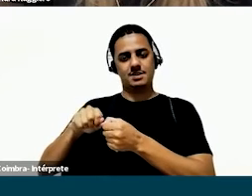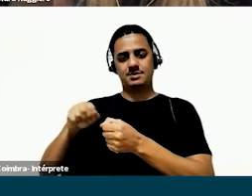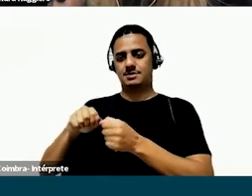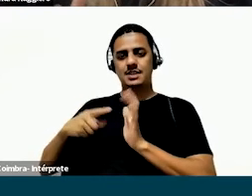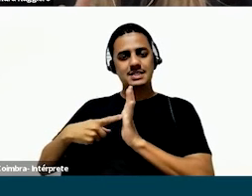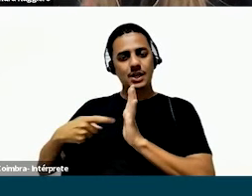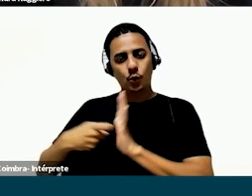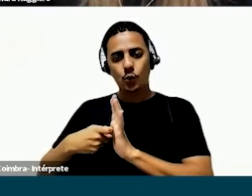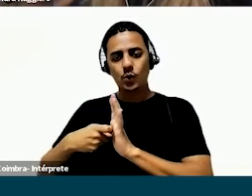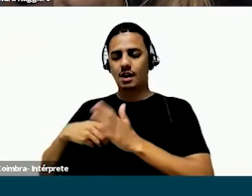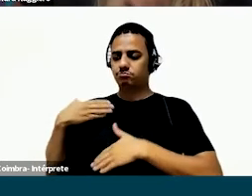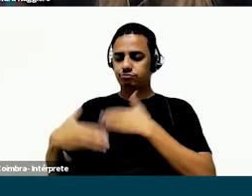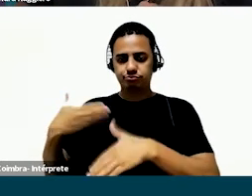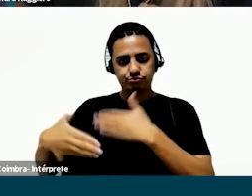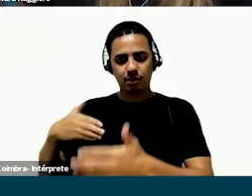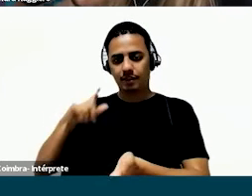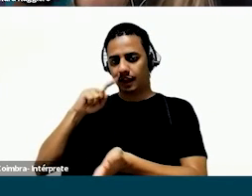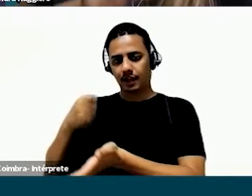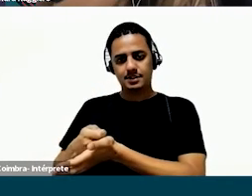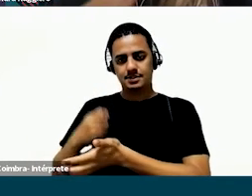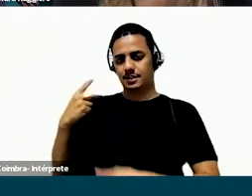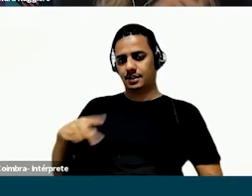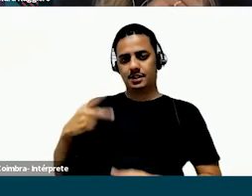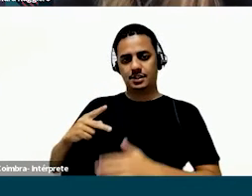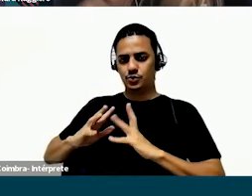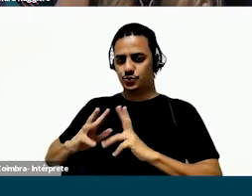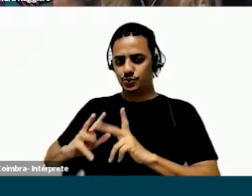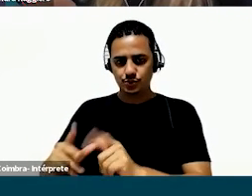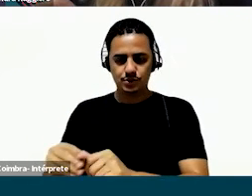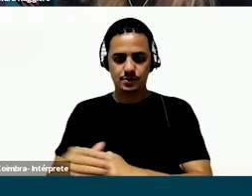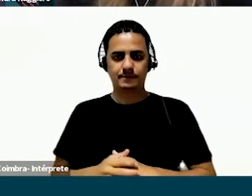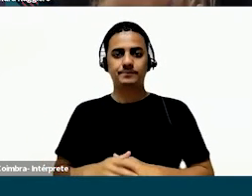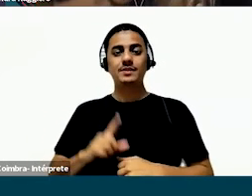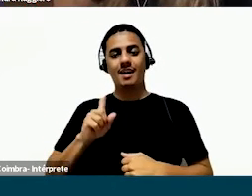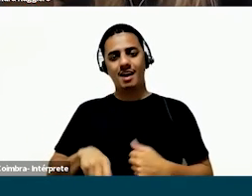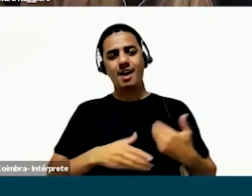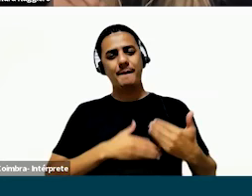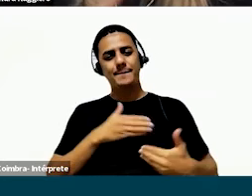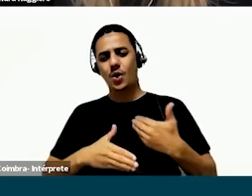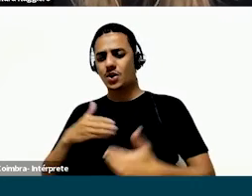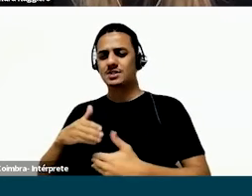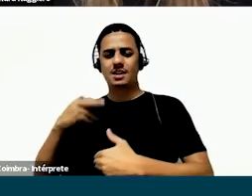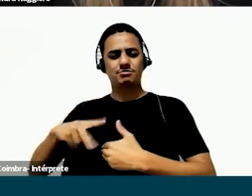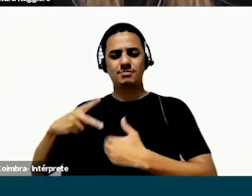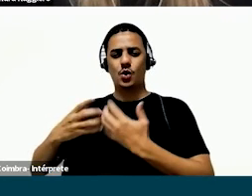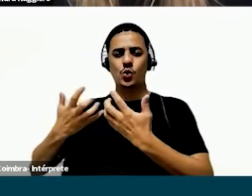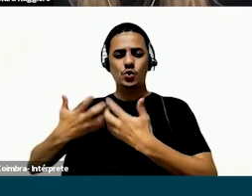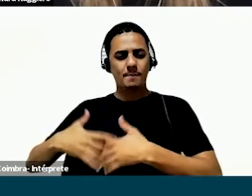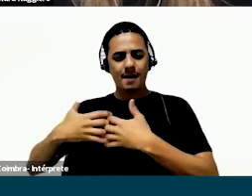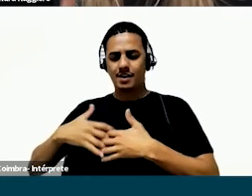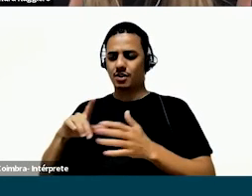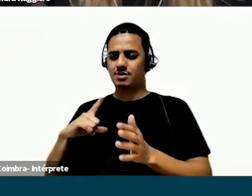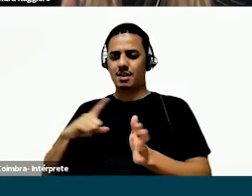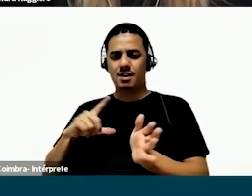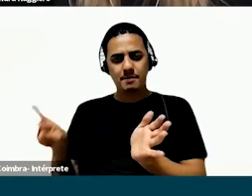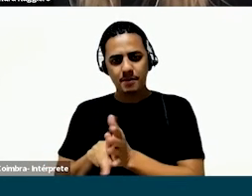então, em executar decisões, aqui eles decidem e executam, de um processo totalmente